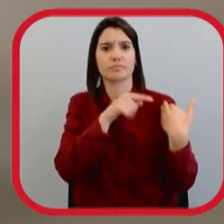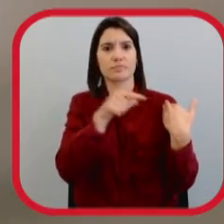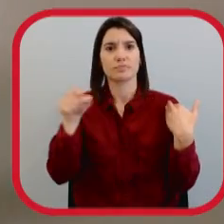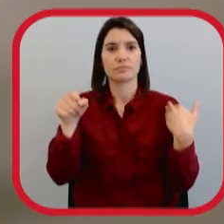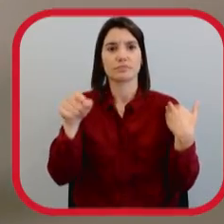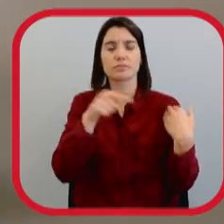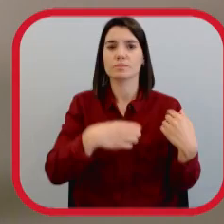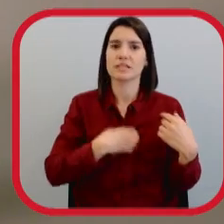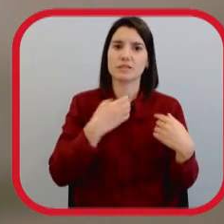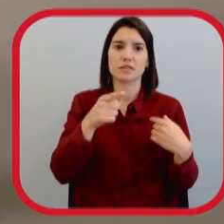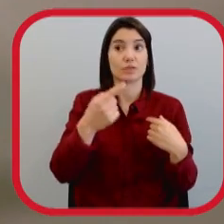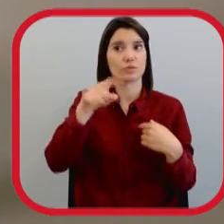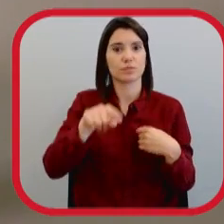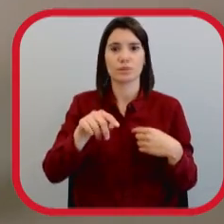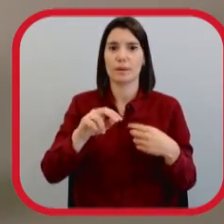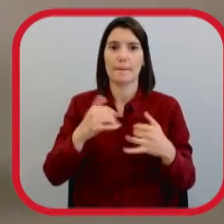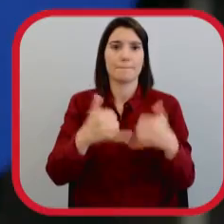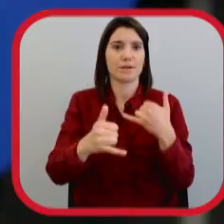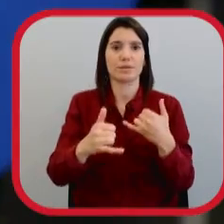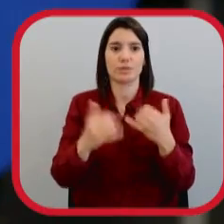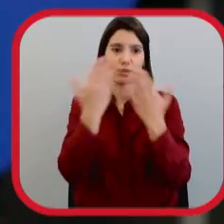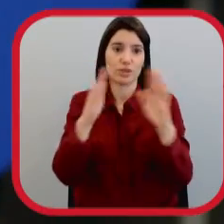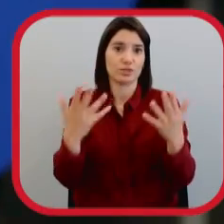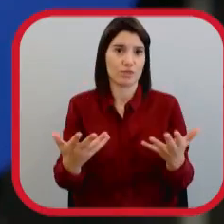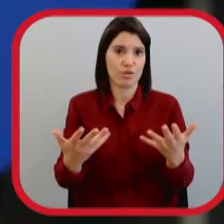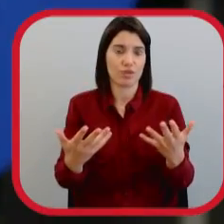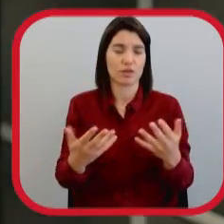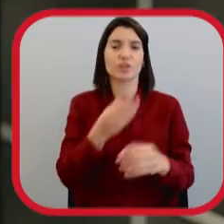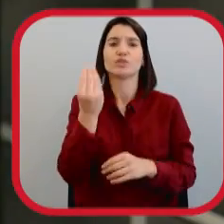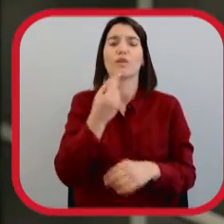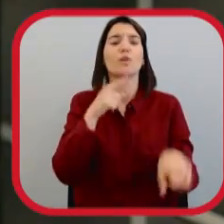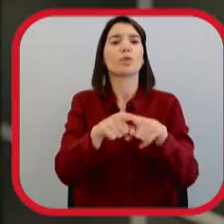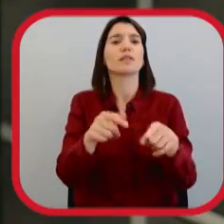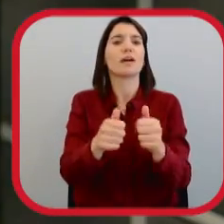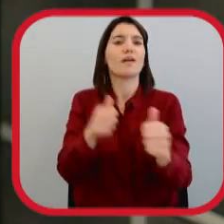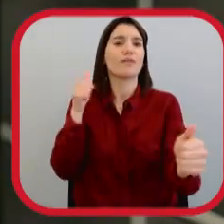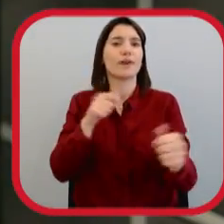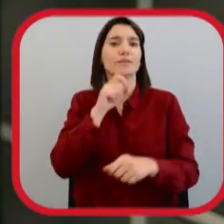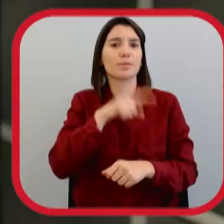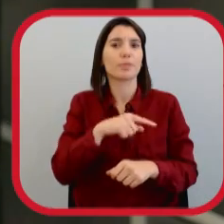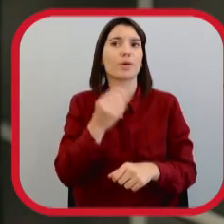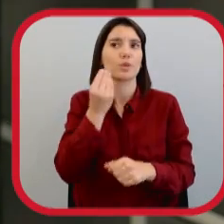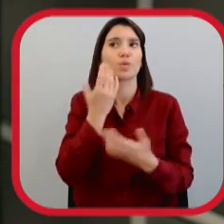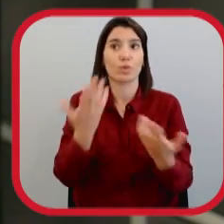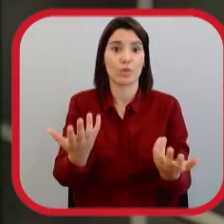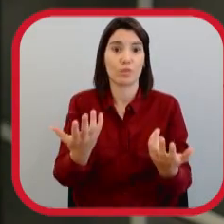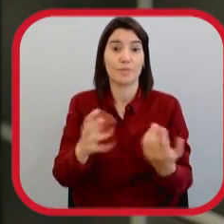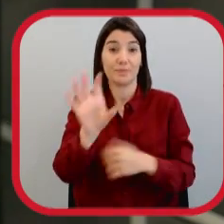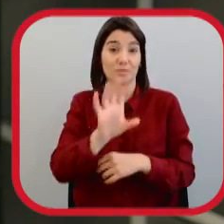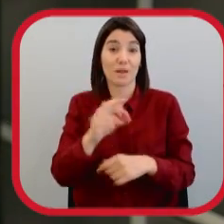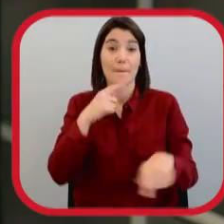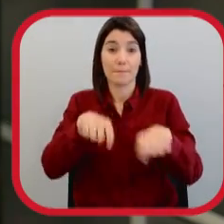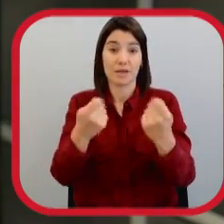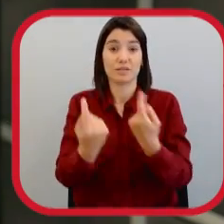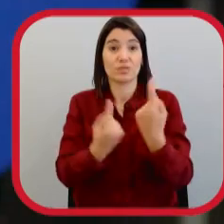É um dos que eu considero um dos maiores perigos que a democracia enfrenta. O que pode afastar os jovens da política é a forma como